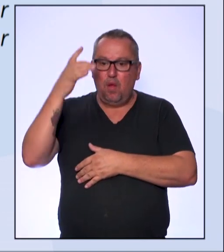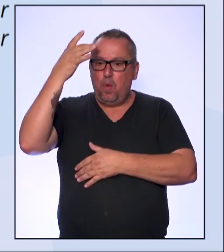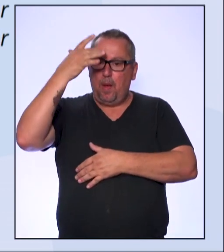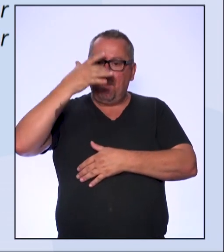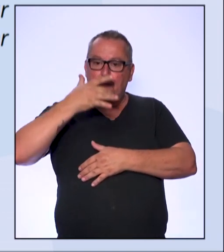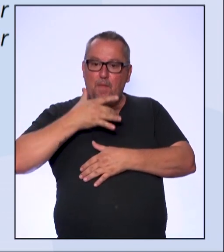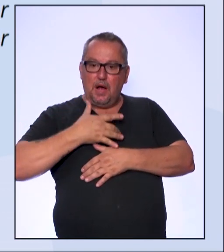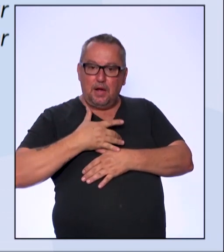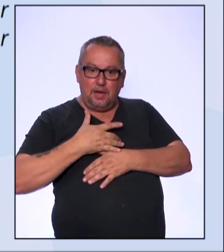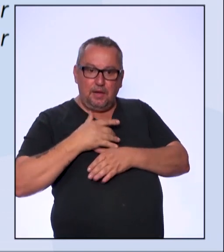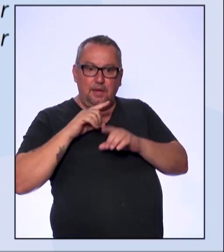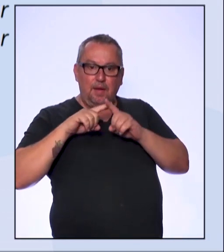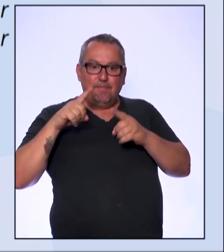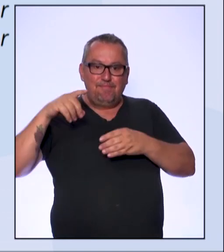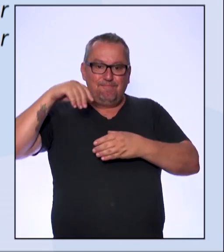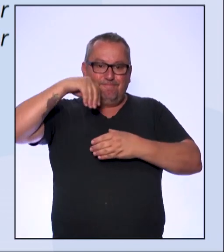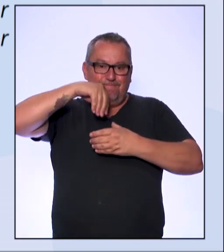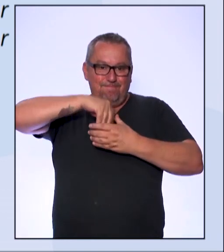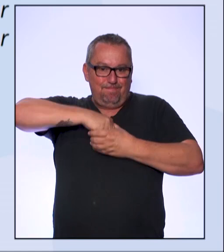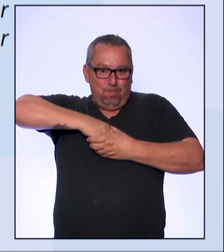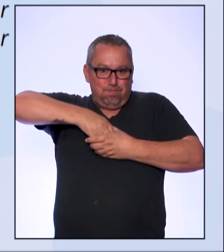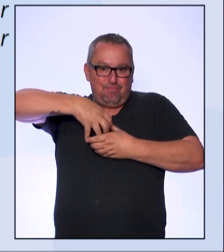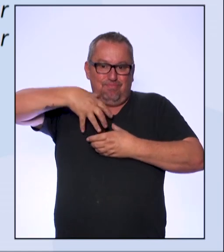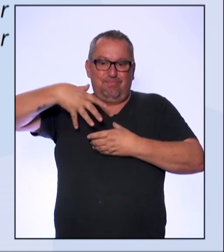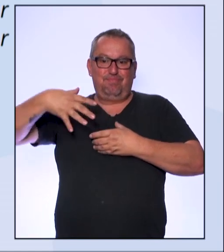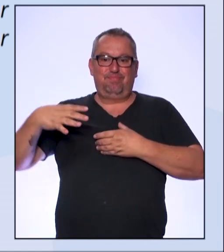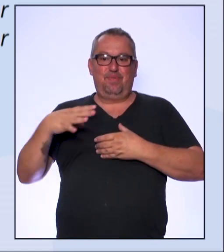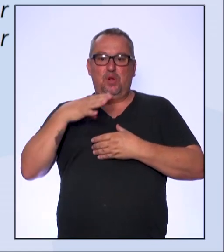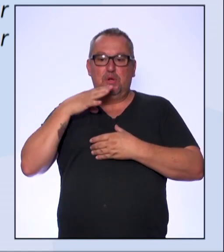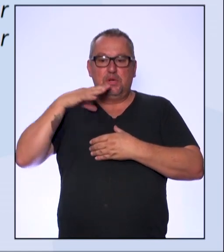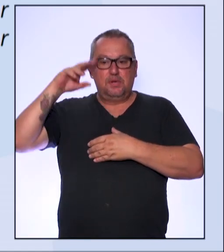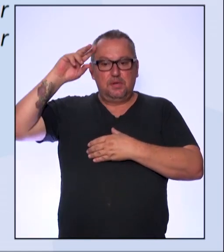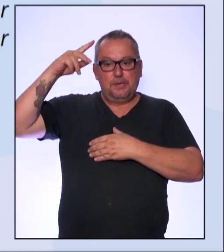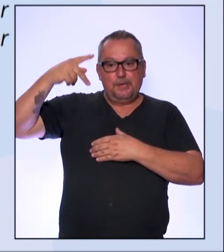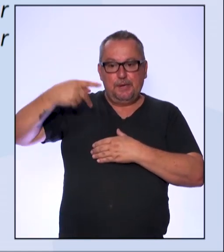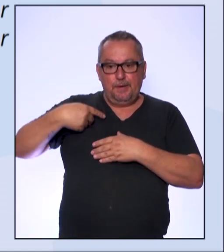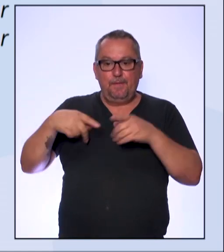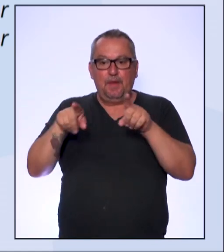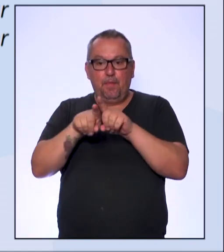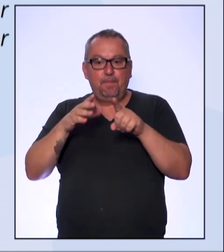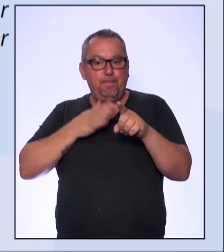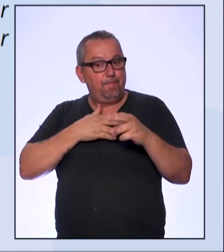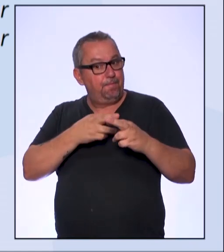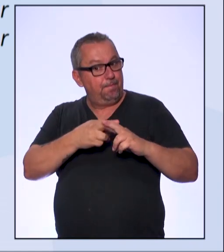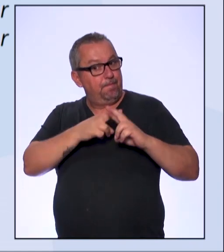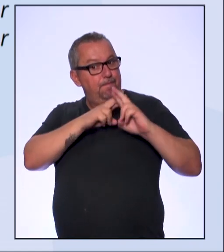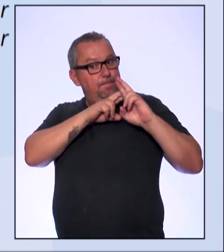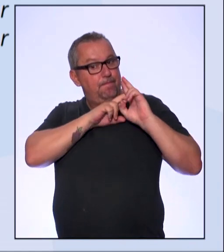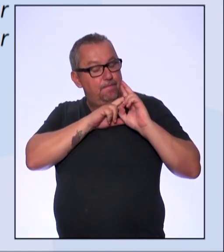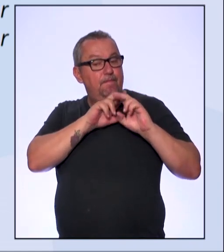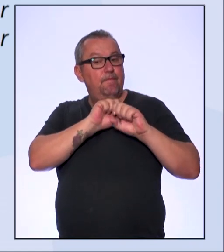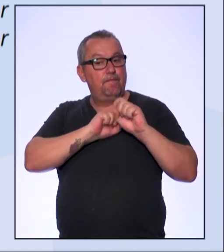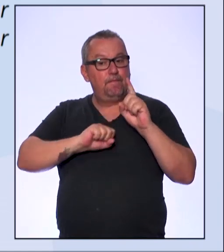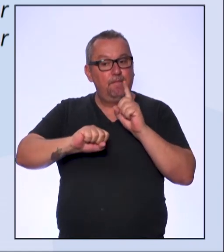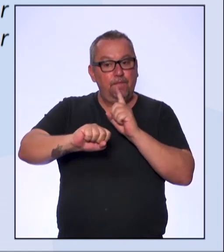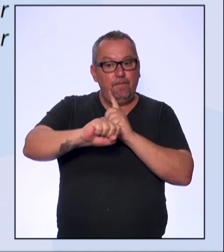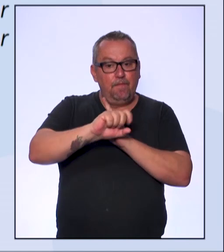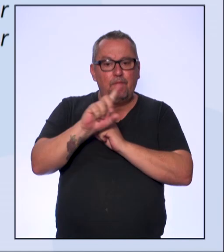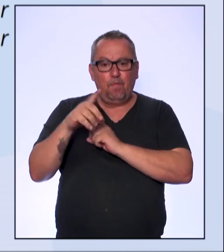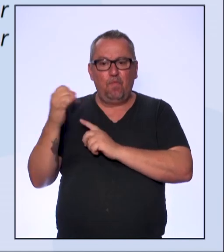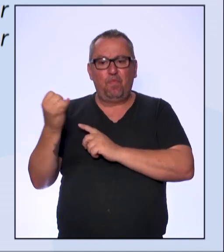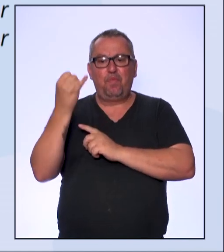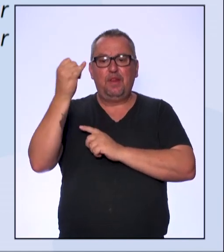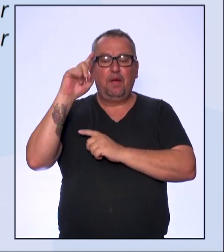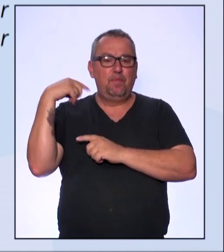e sim a essência. Conhecer a nós mesmos e o nosso papel na sociedade são fundamentais para que não